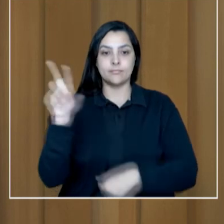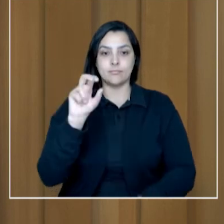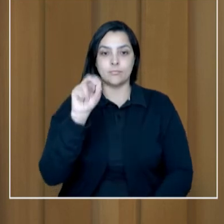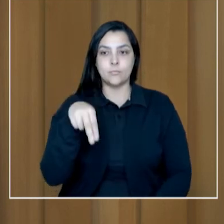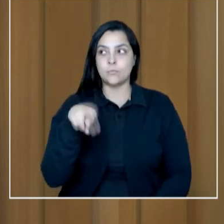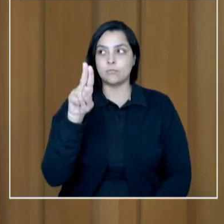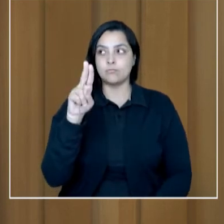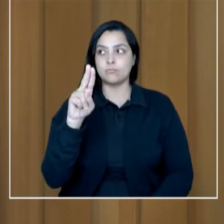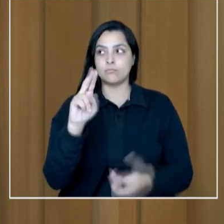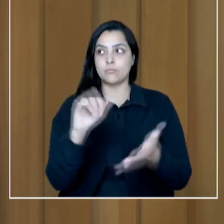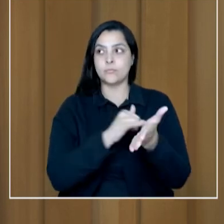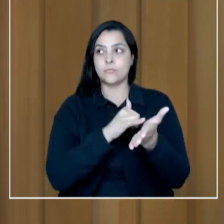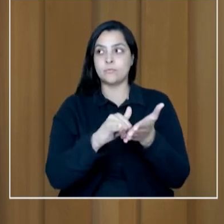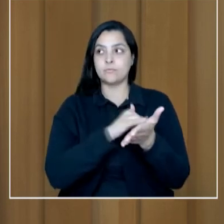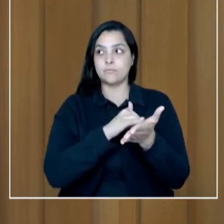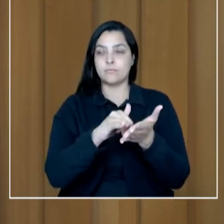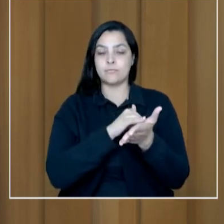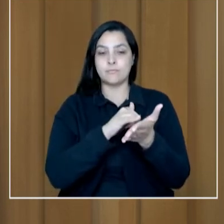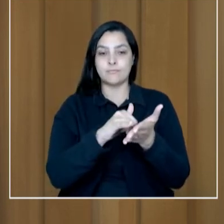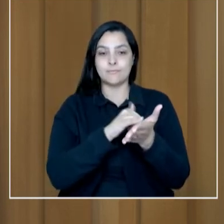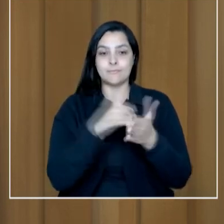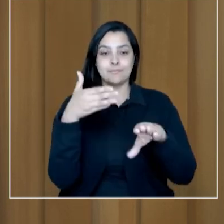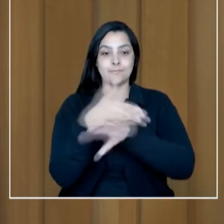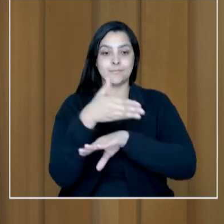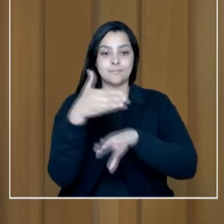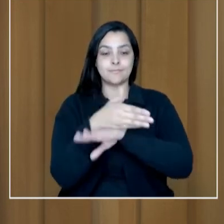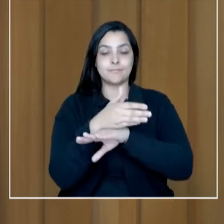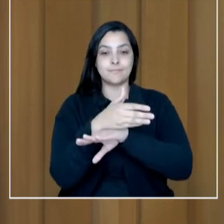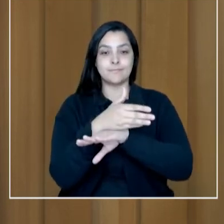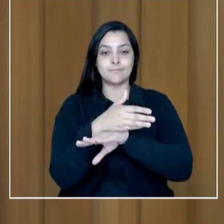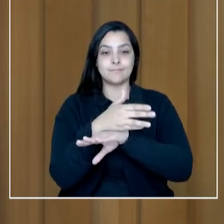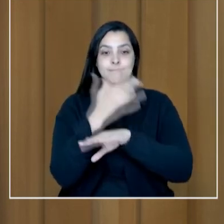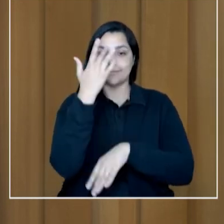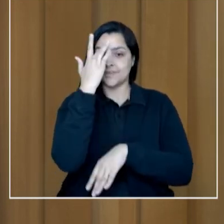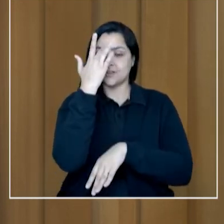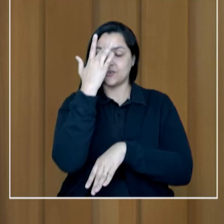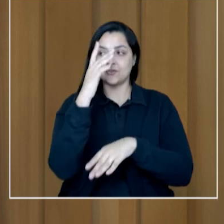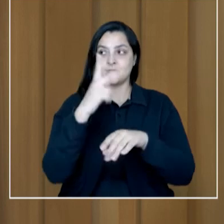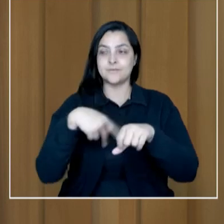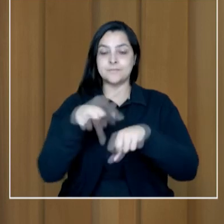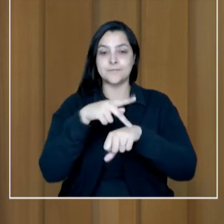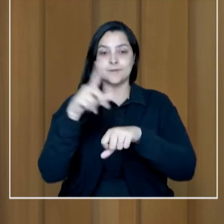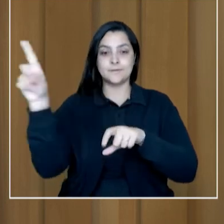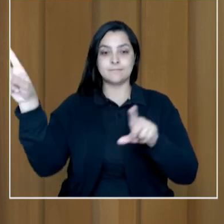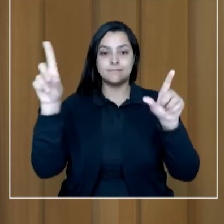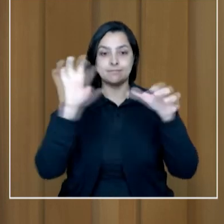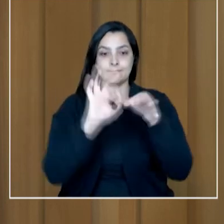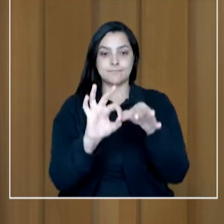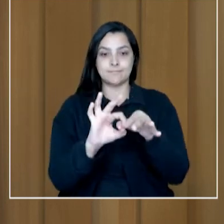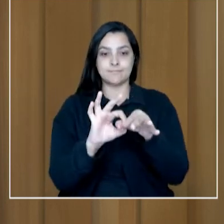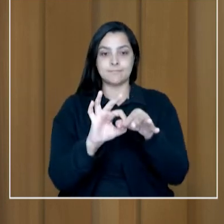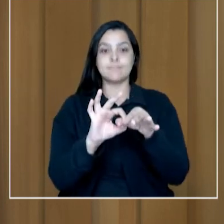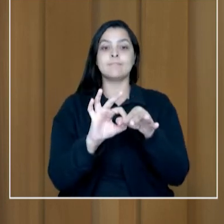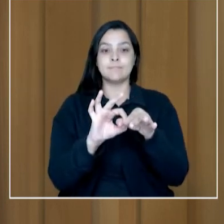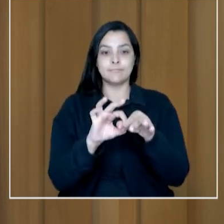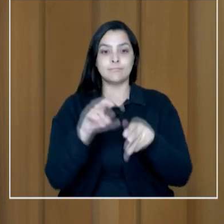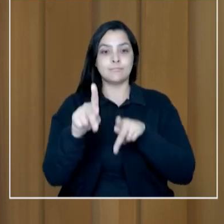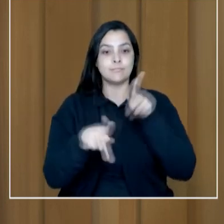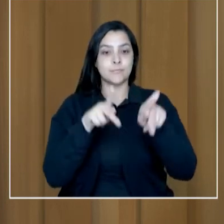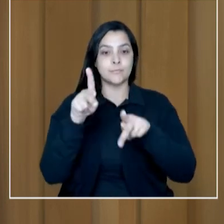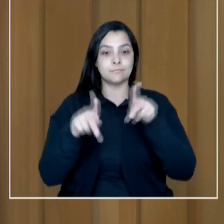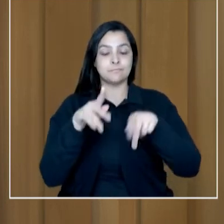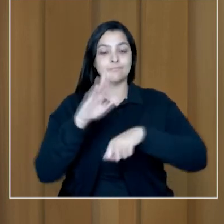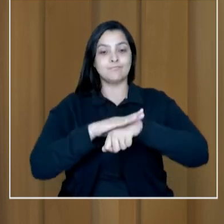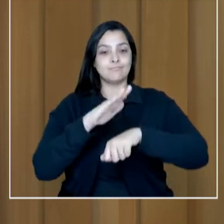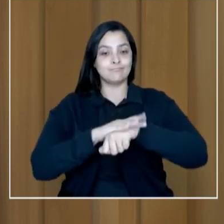Nova York, com a participação de artistas indígenas. A aliança de Alok com os nossos povos